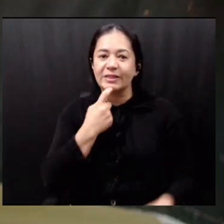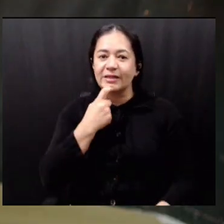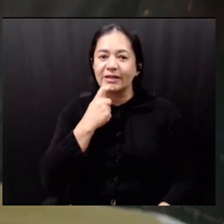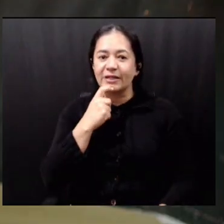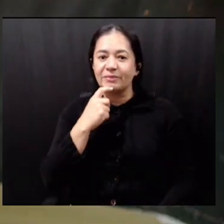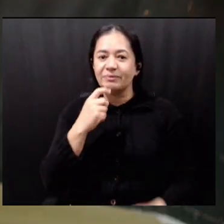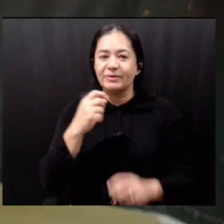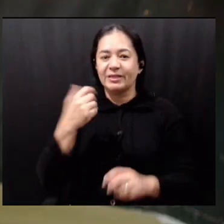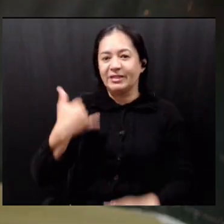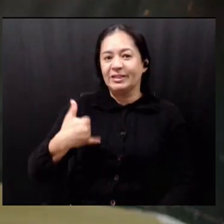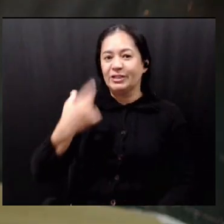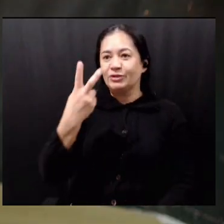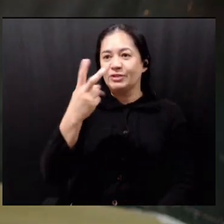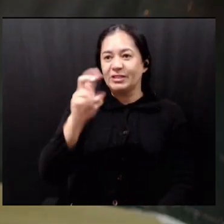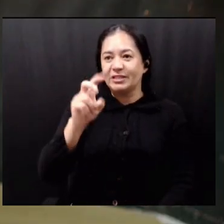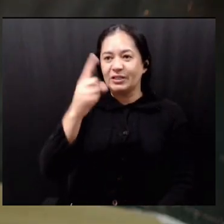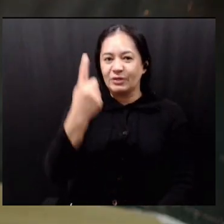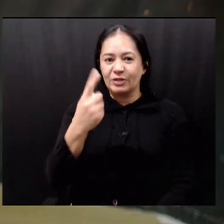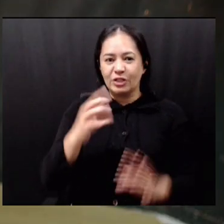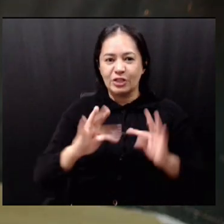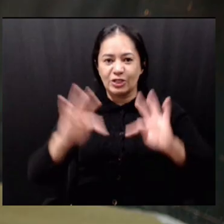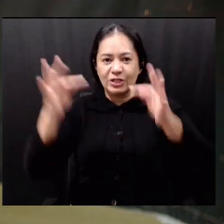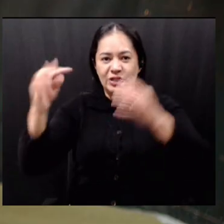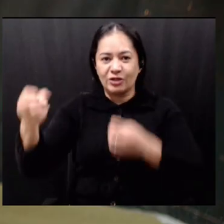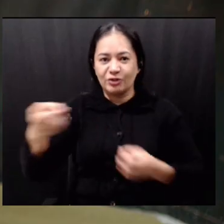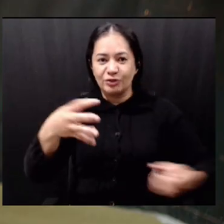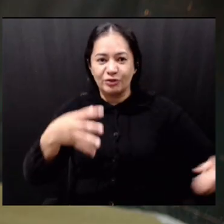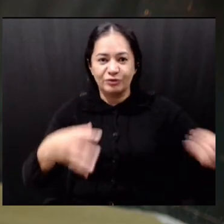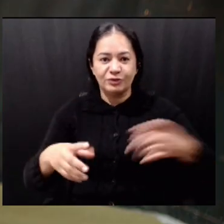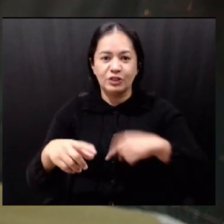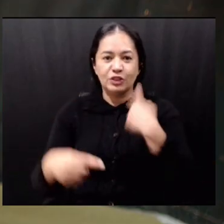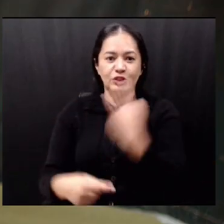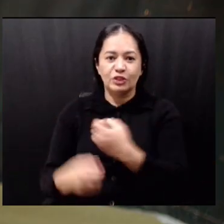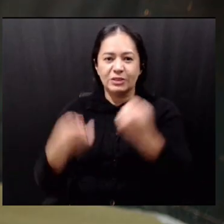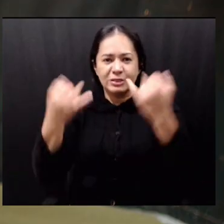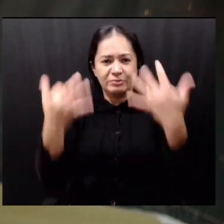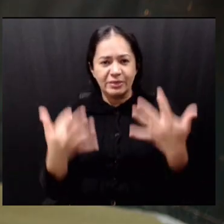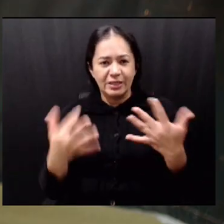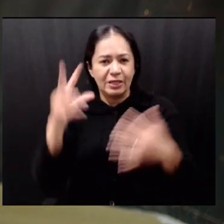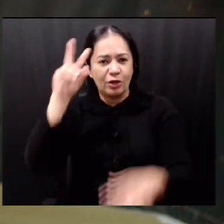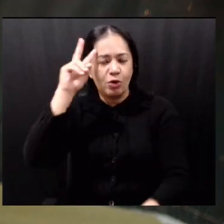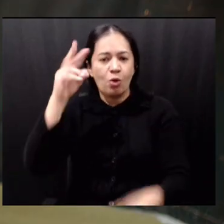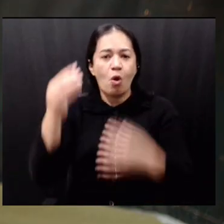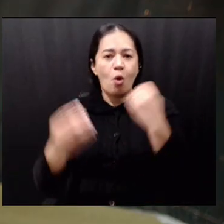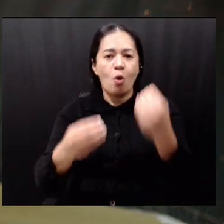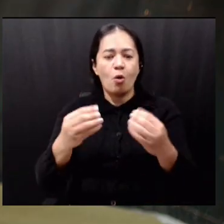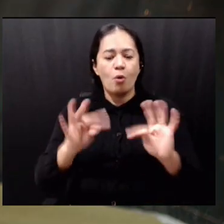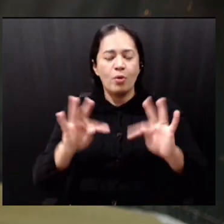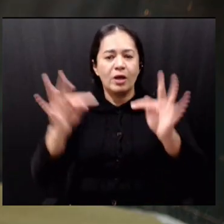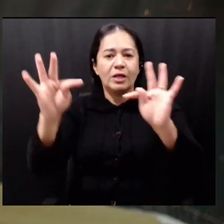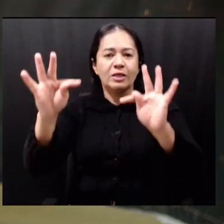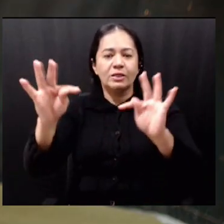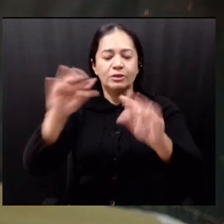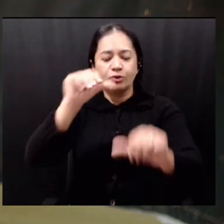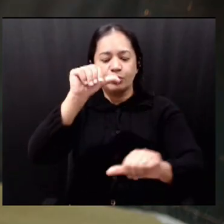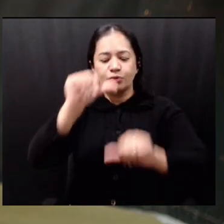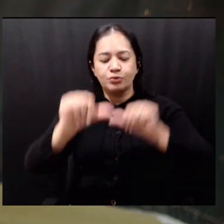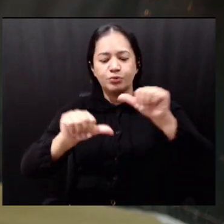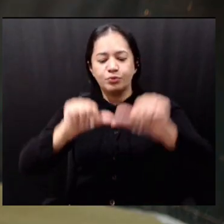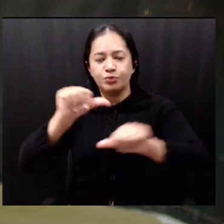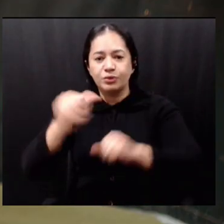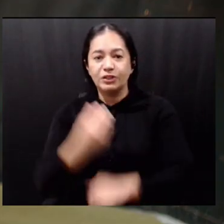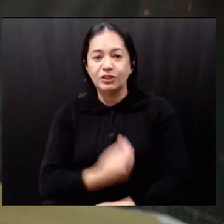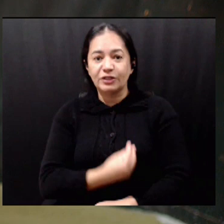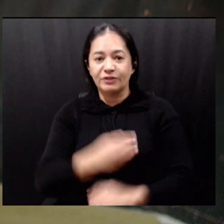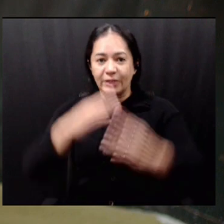anos, tecnologia e inovação. Nós vamos falar no programa de segunda-feira como a tecnologia está transformando a vida de quem mora aqui em